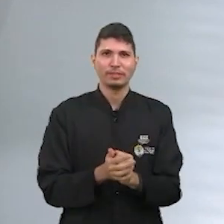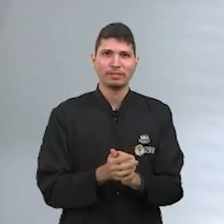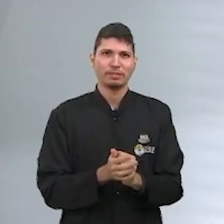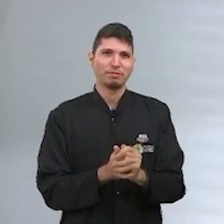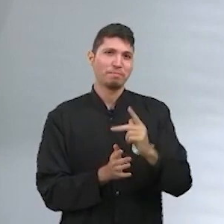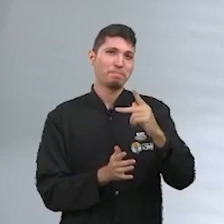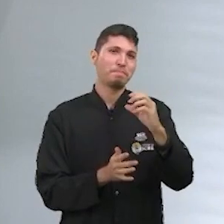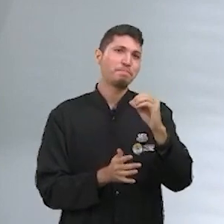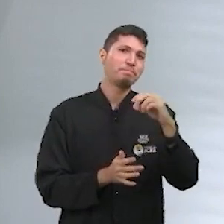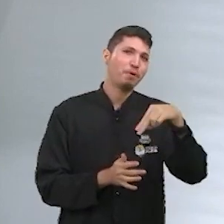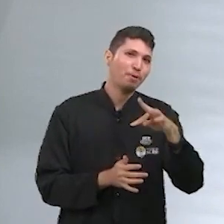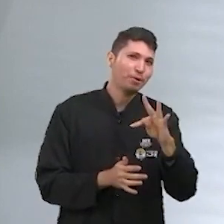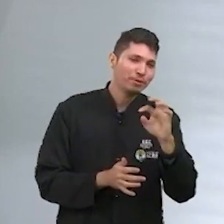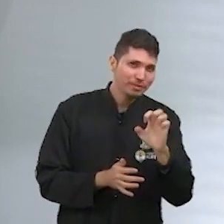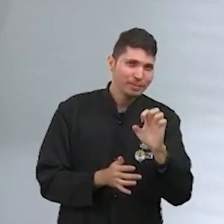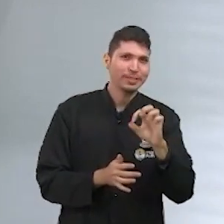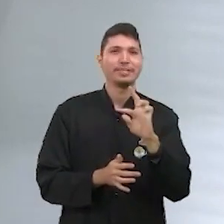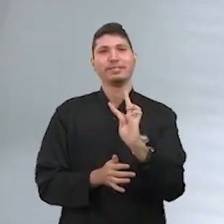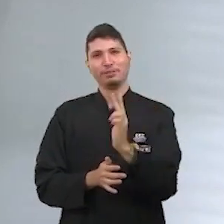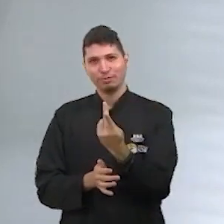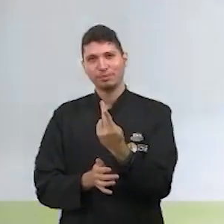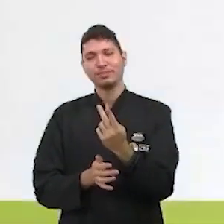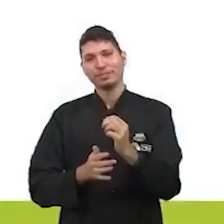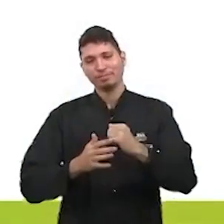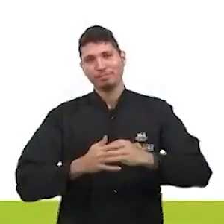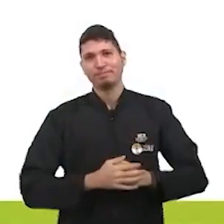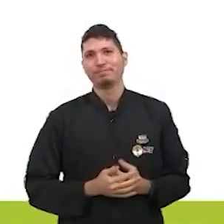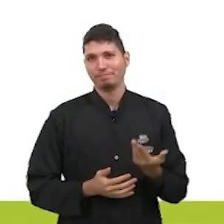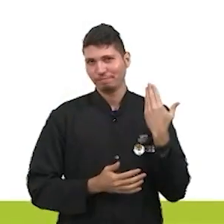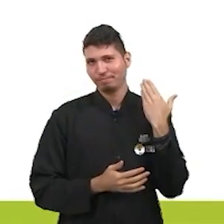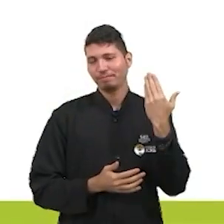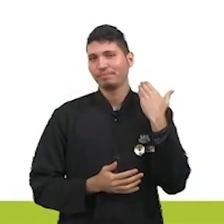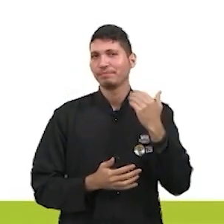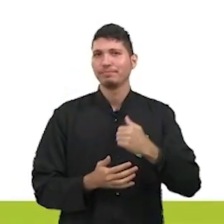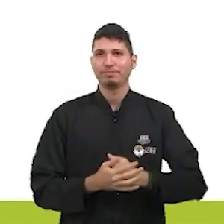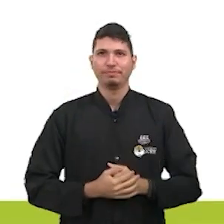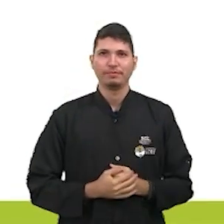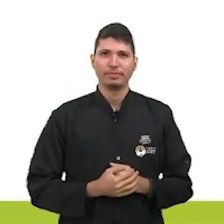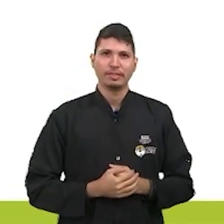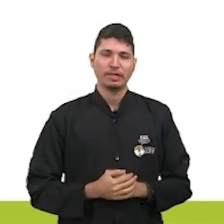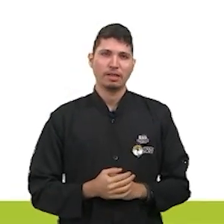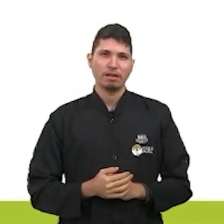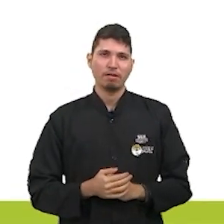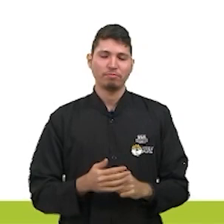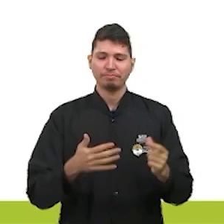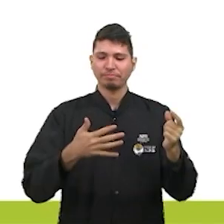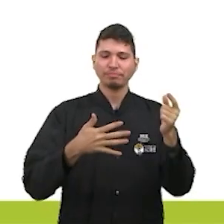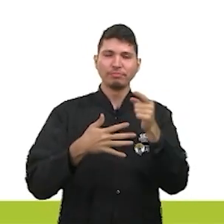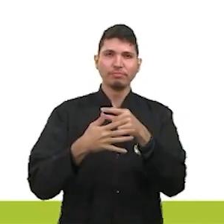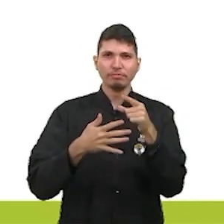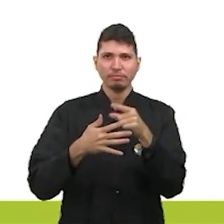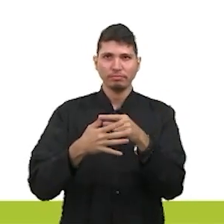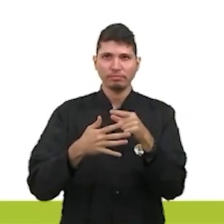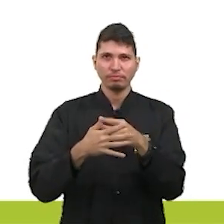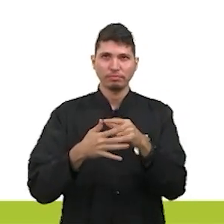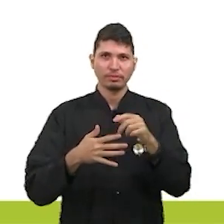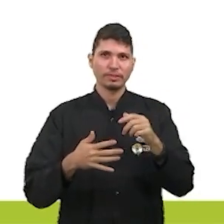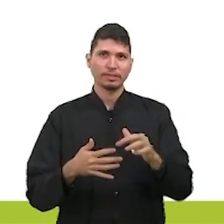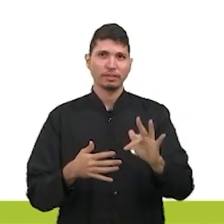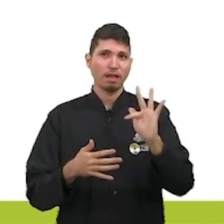de hidrogênio. E assim por diante. Bom, primeira força que a gente vai estudar são as